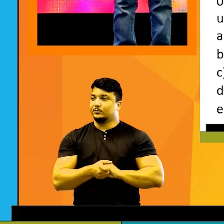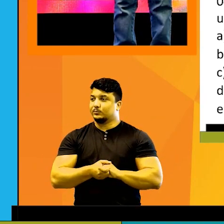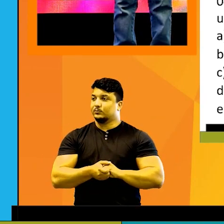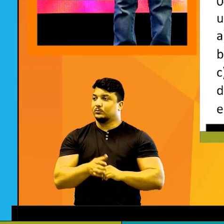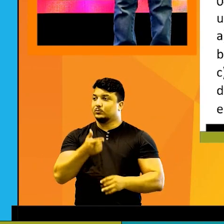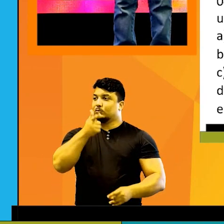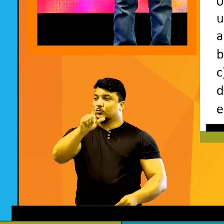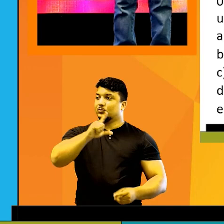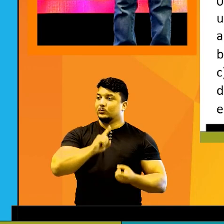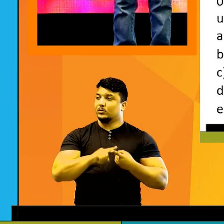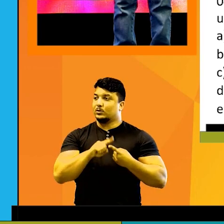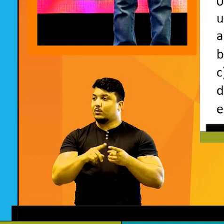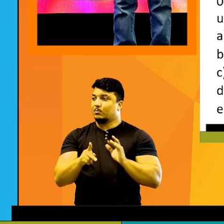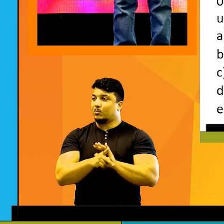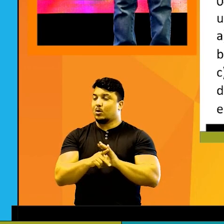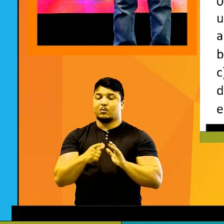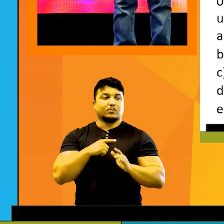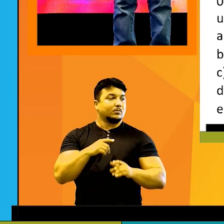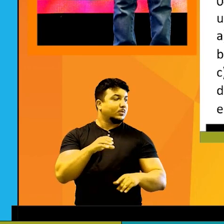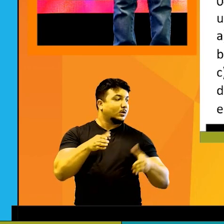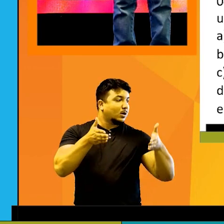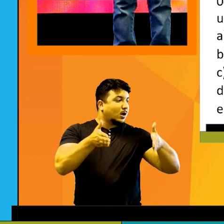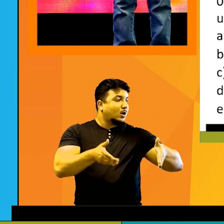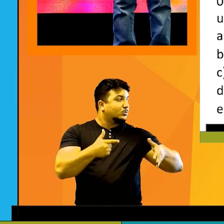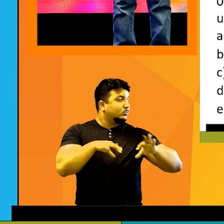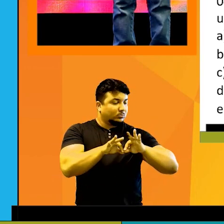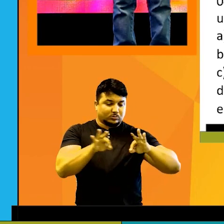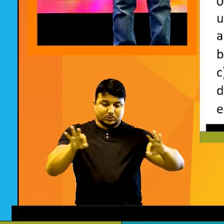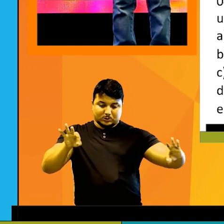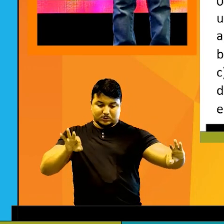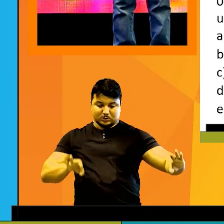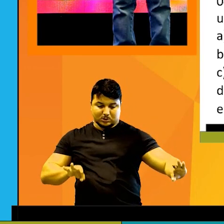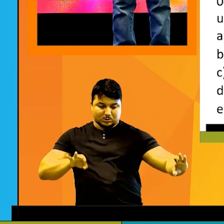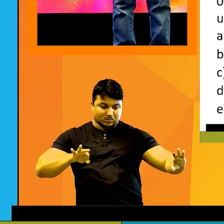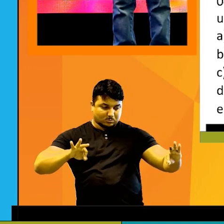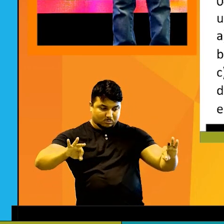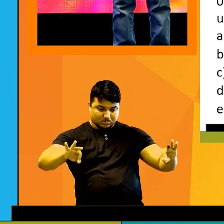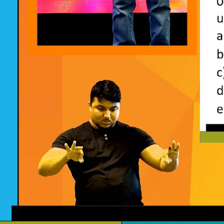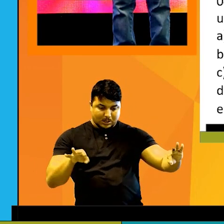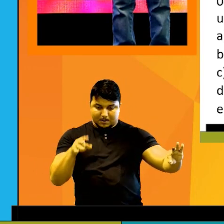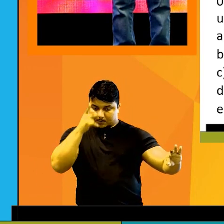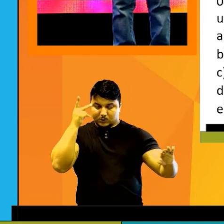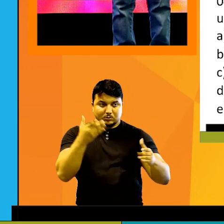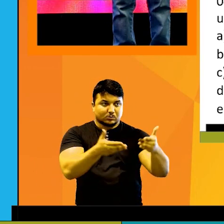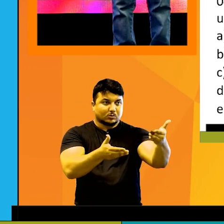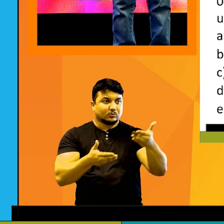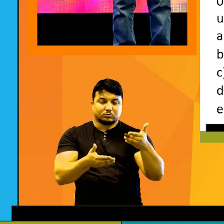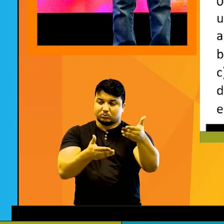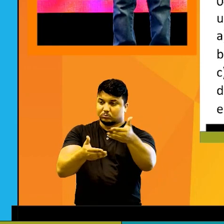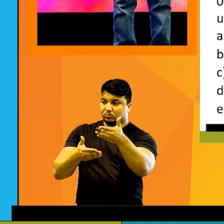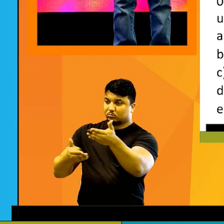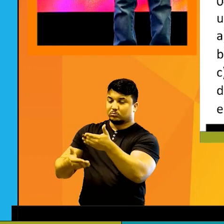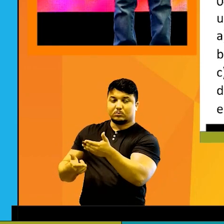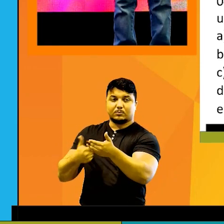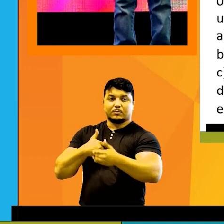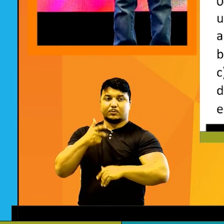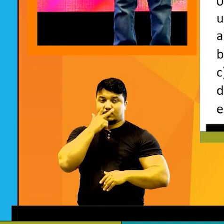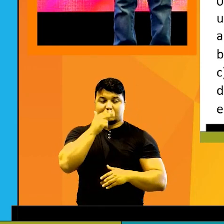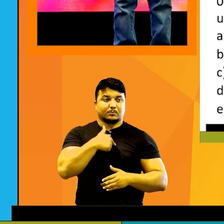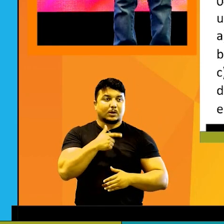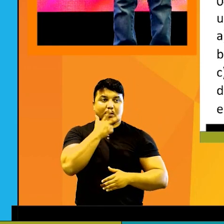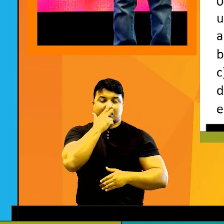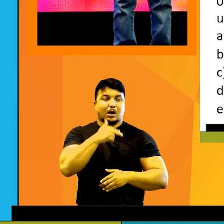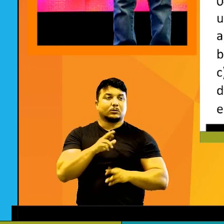Outro que tomou a medida do caixão, essa toucheira, convidados que entravam lentamente a passo